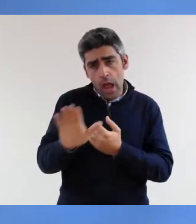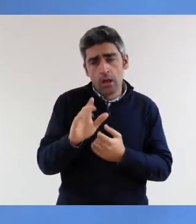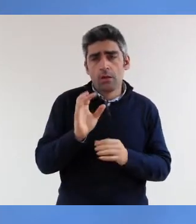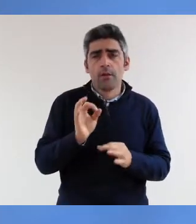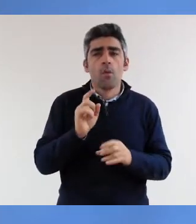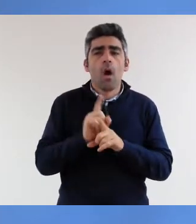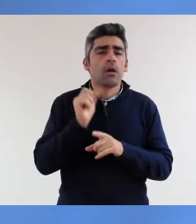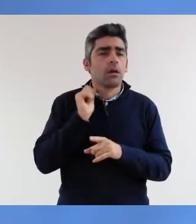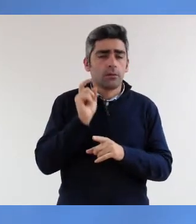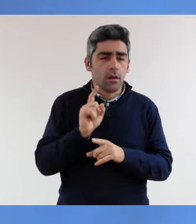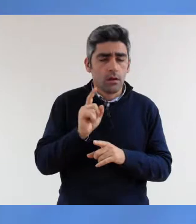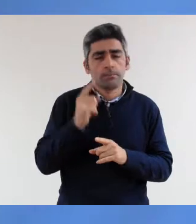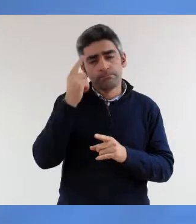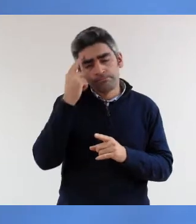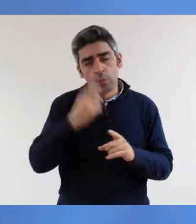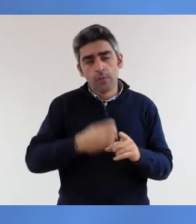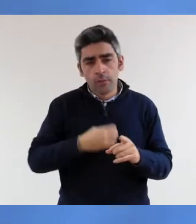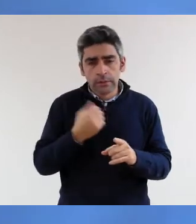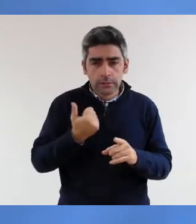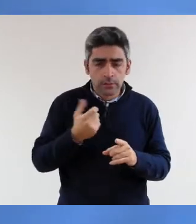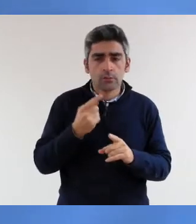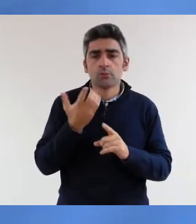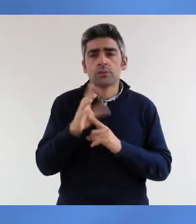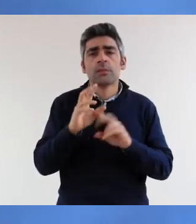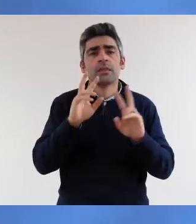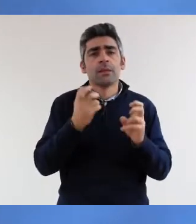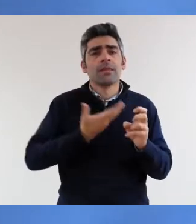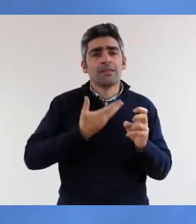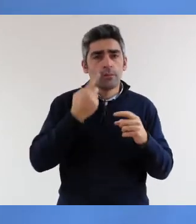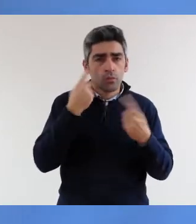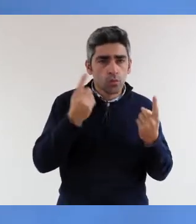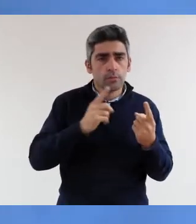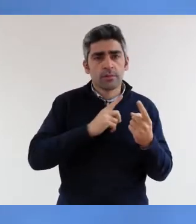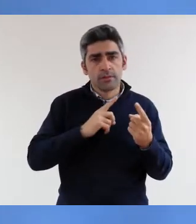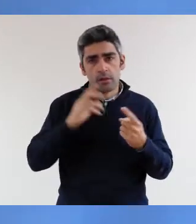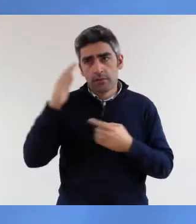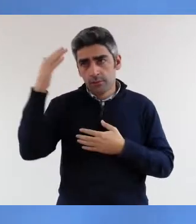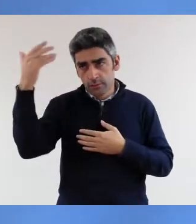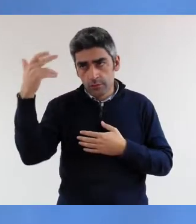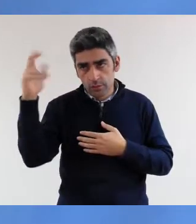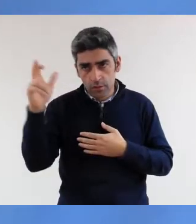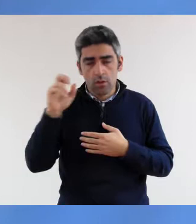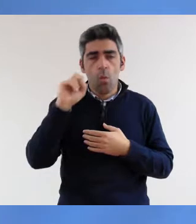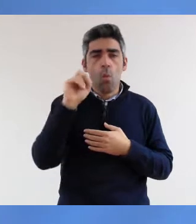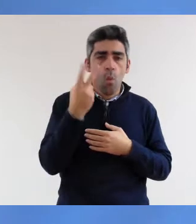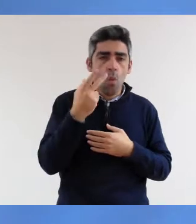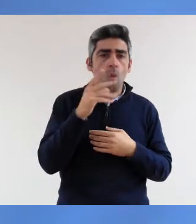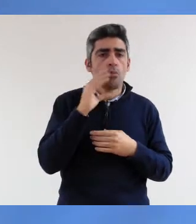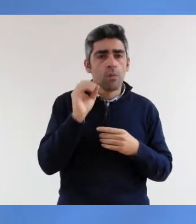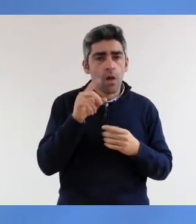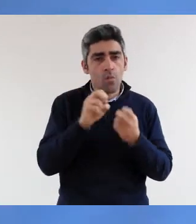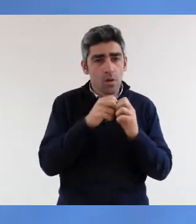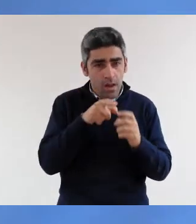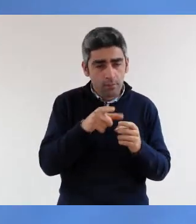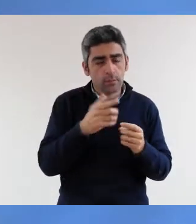válvula ignorá los foi a pensar na confiança que temas sensíveis como da dívida pública e privada